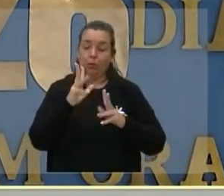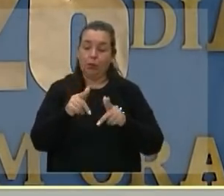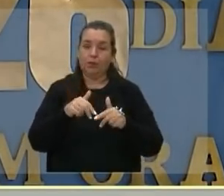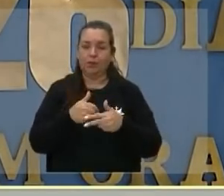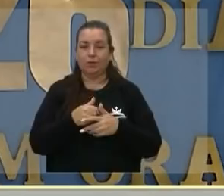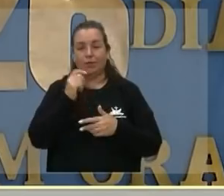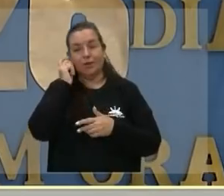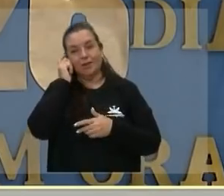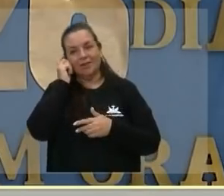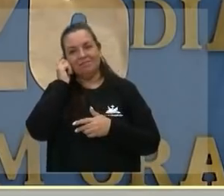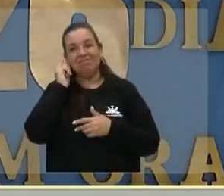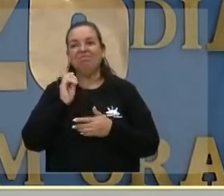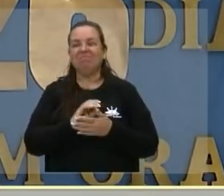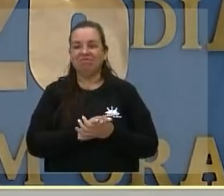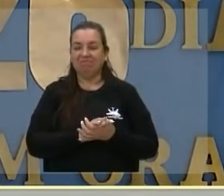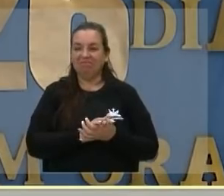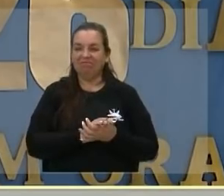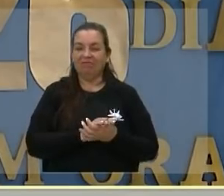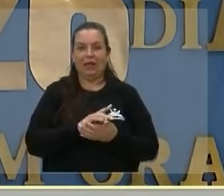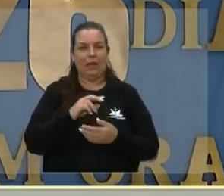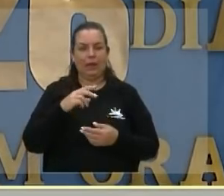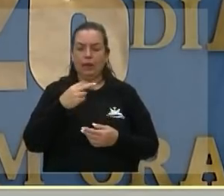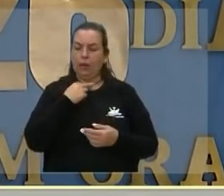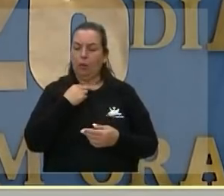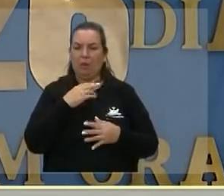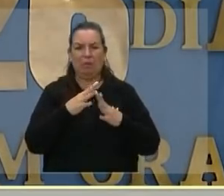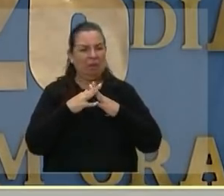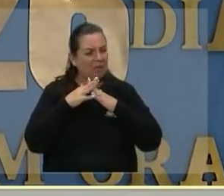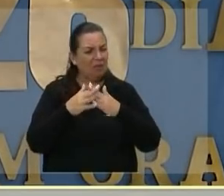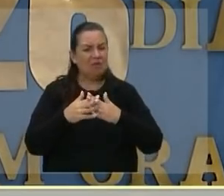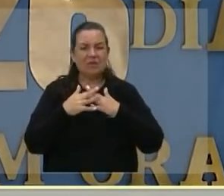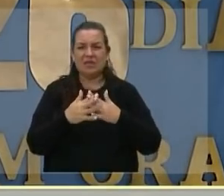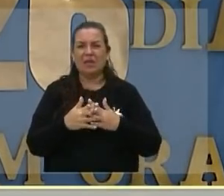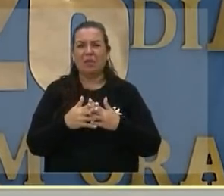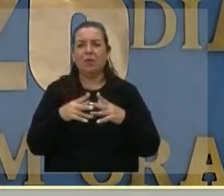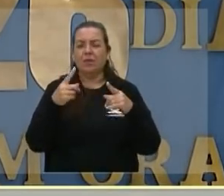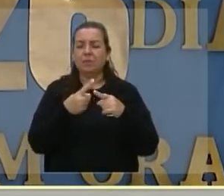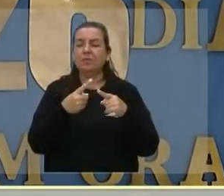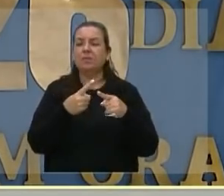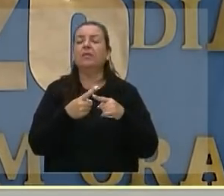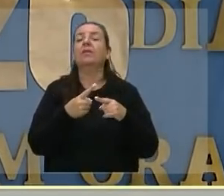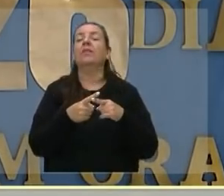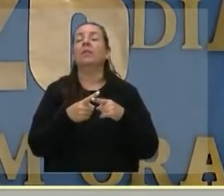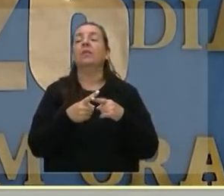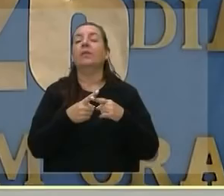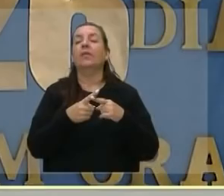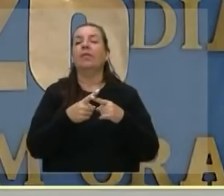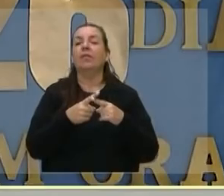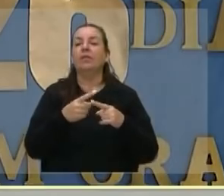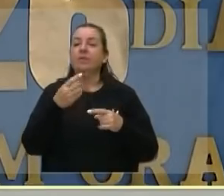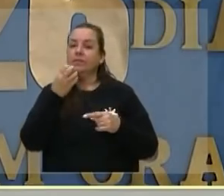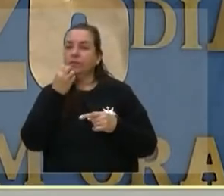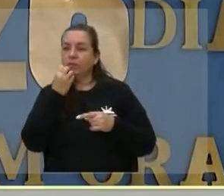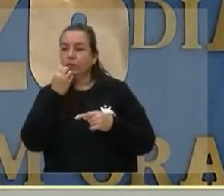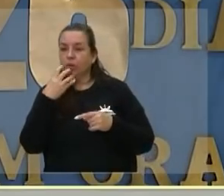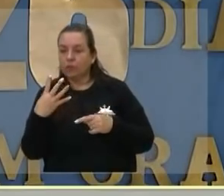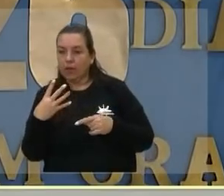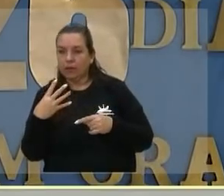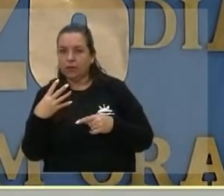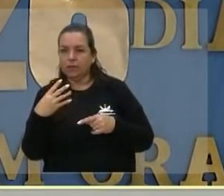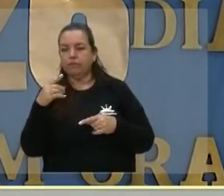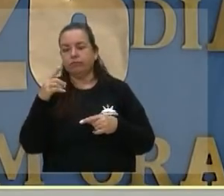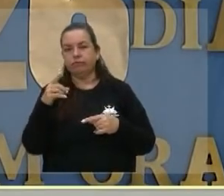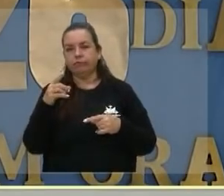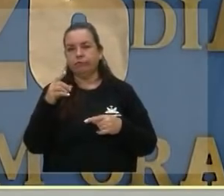e não confunda porque bem dignidade é uma